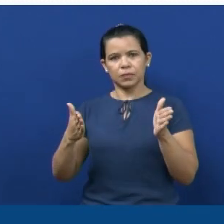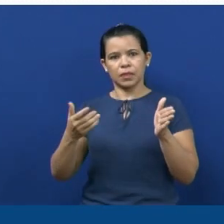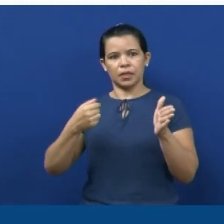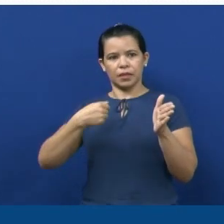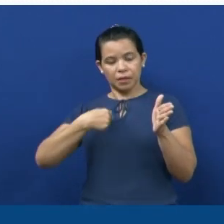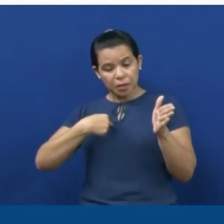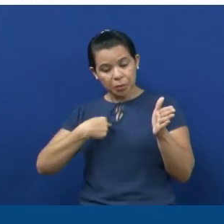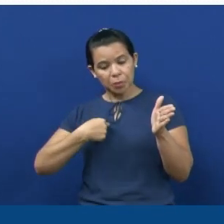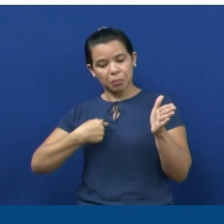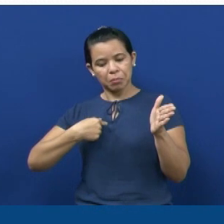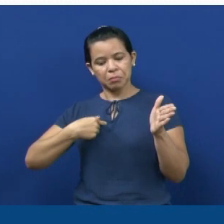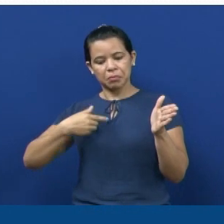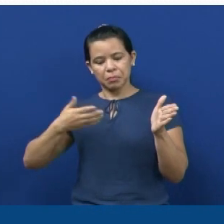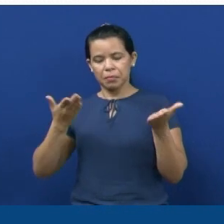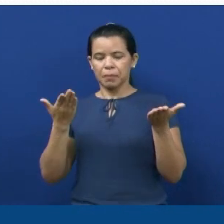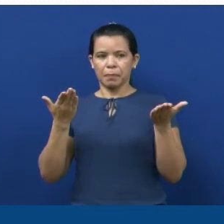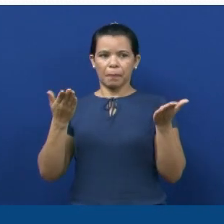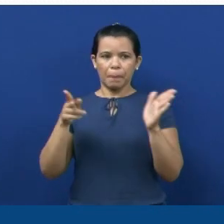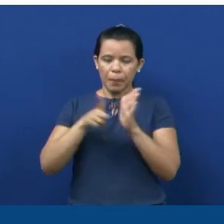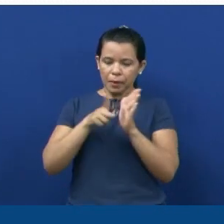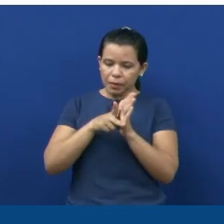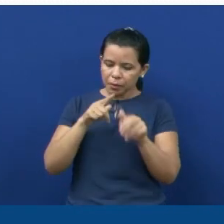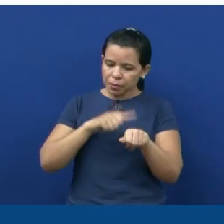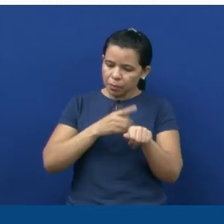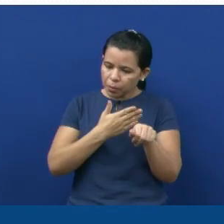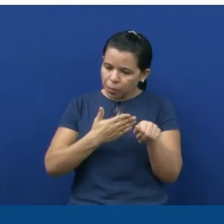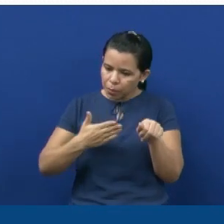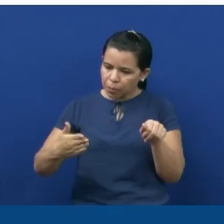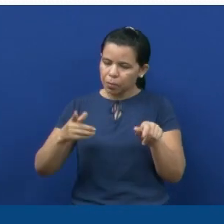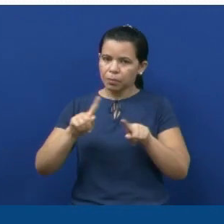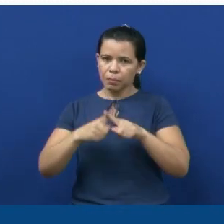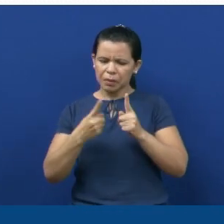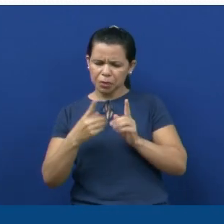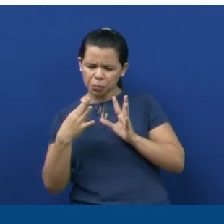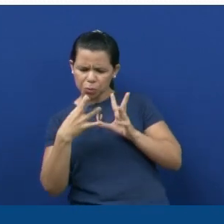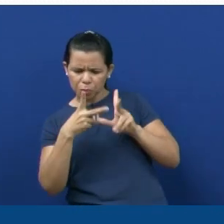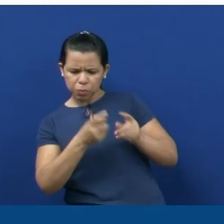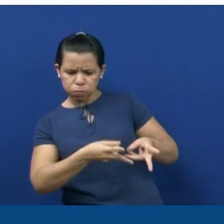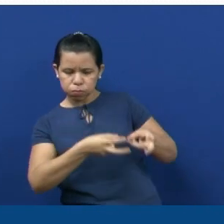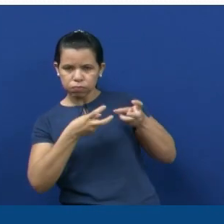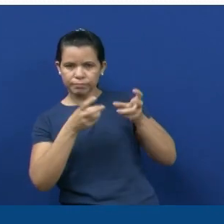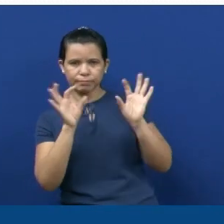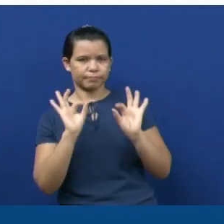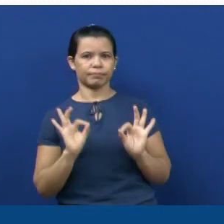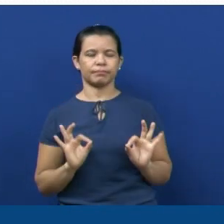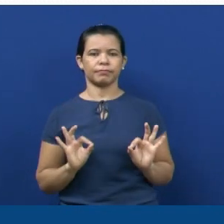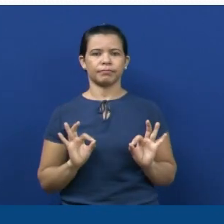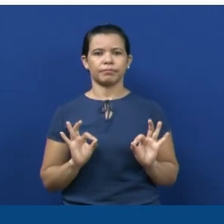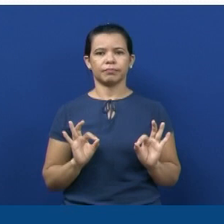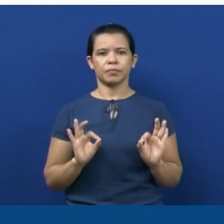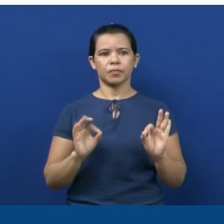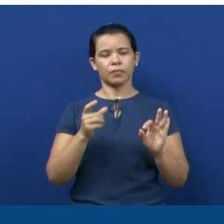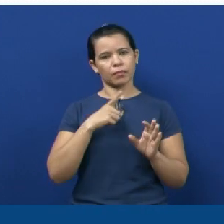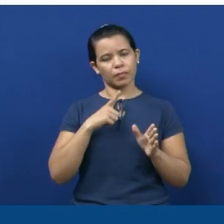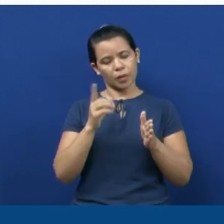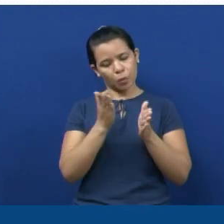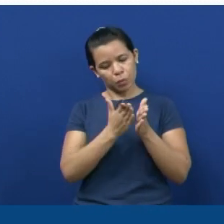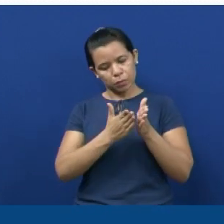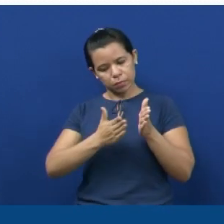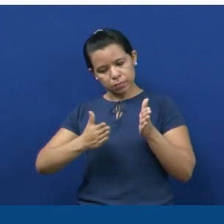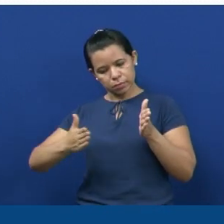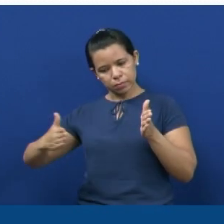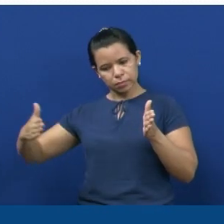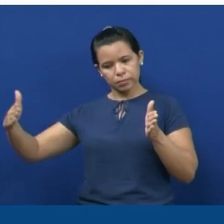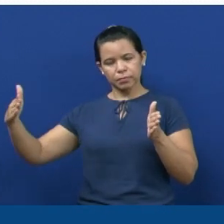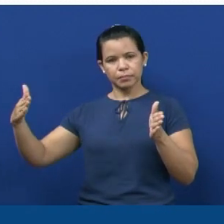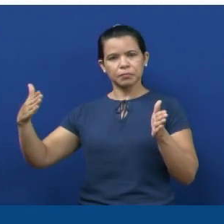desse período, porém não vivenciei tudo que aconteceu nesse período. E longa duração. Por fim, temos a longa duração. A longa